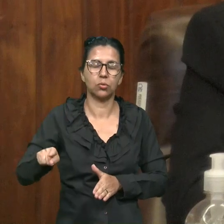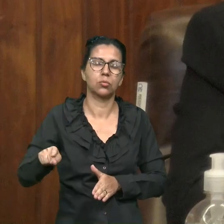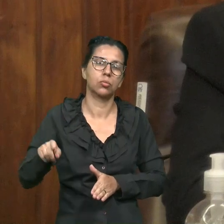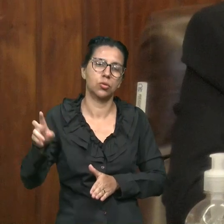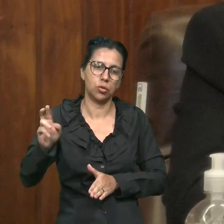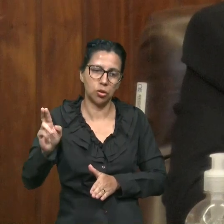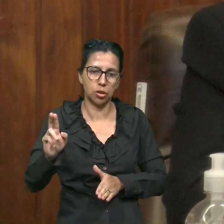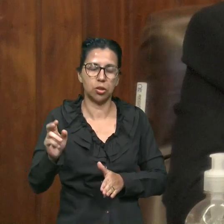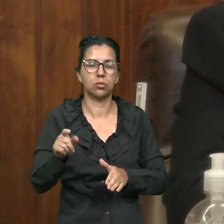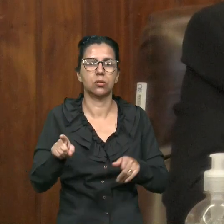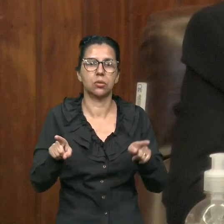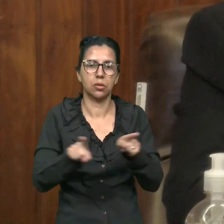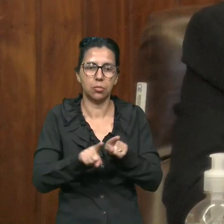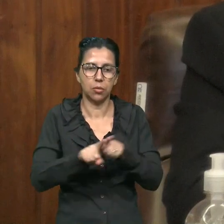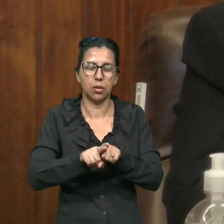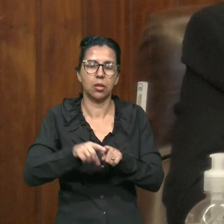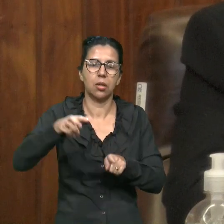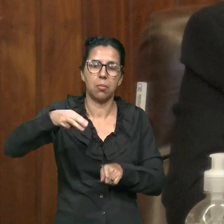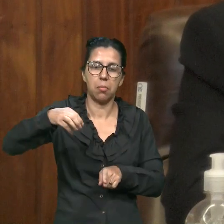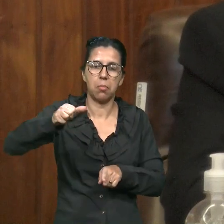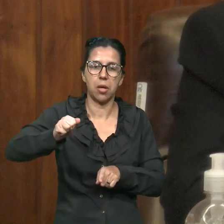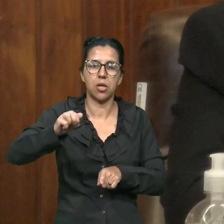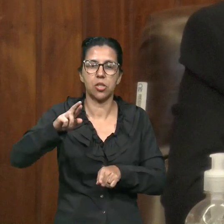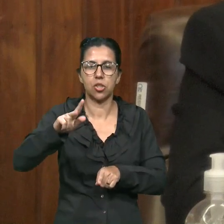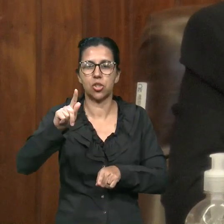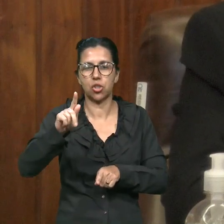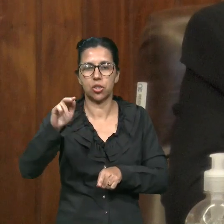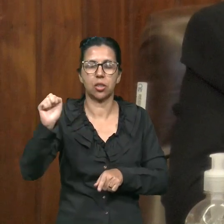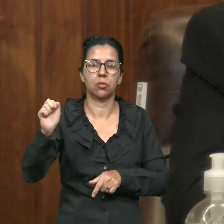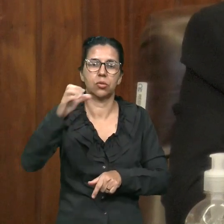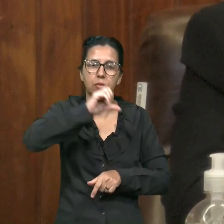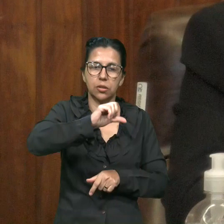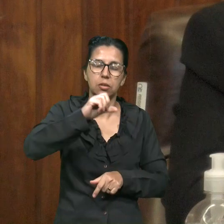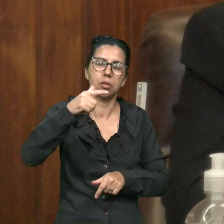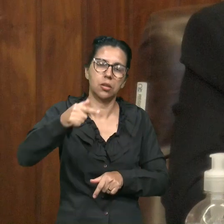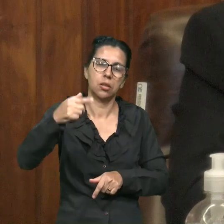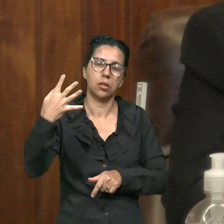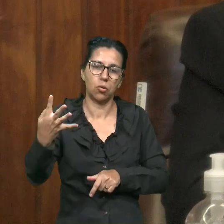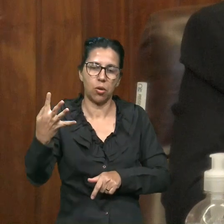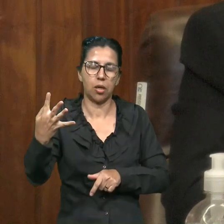R$ 976.707,05. Magistral Construtora Incorporadora Limitada,